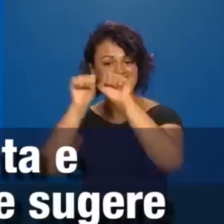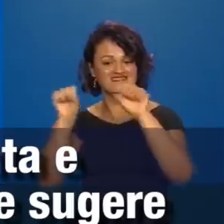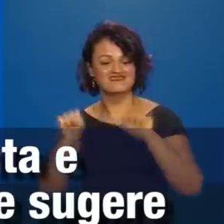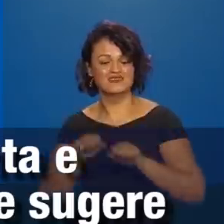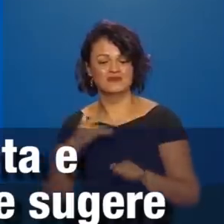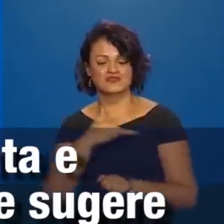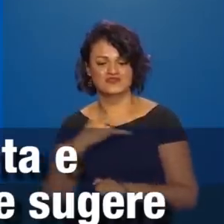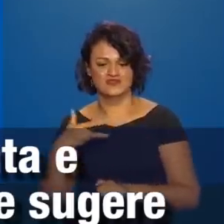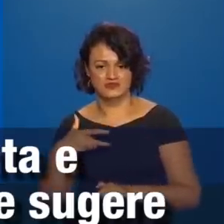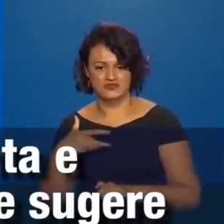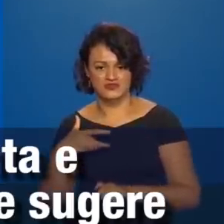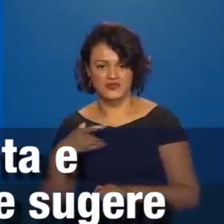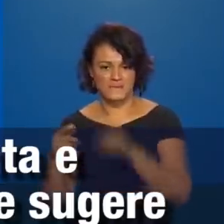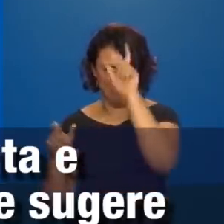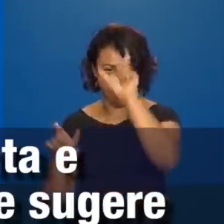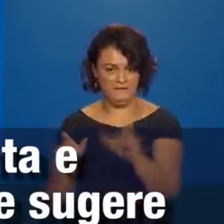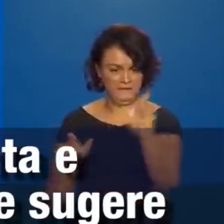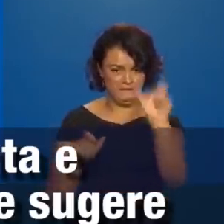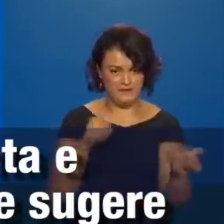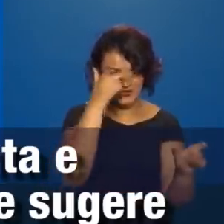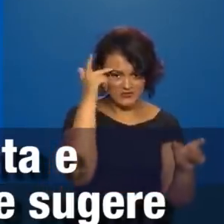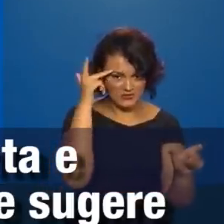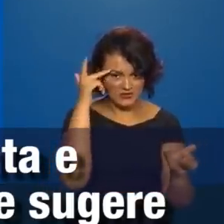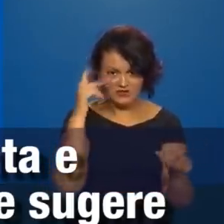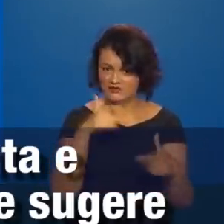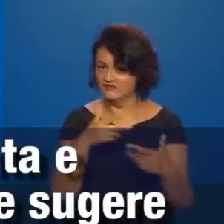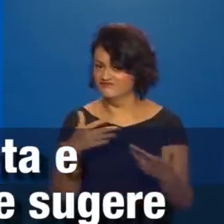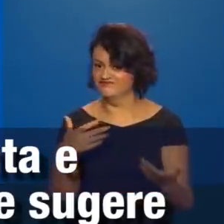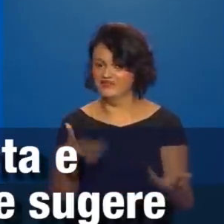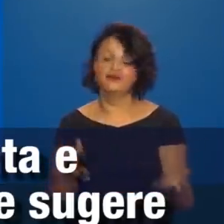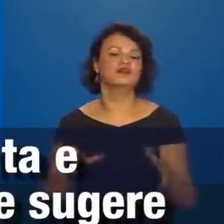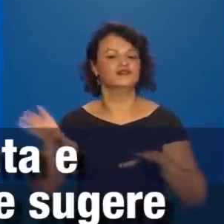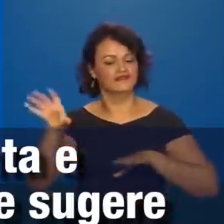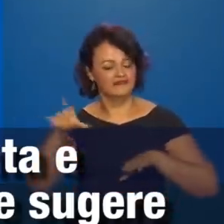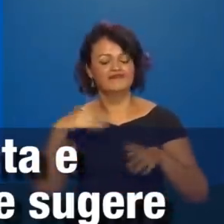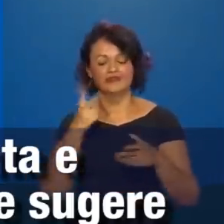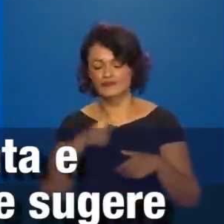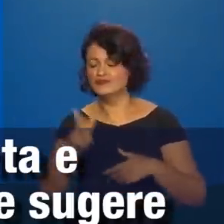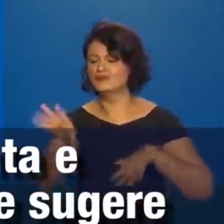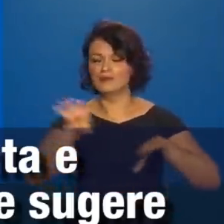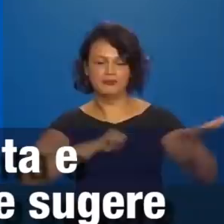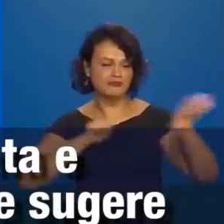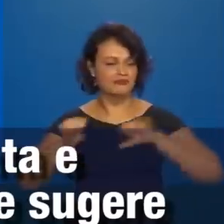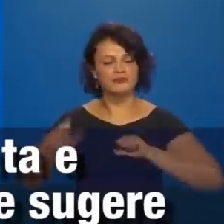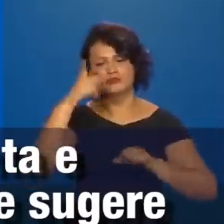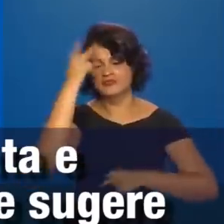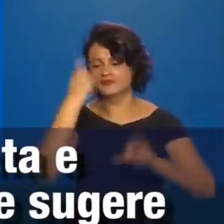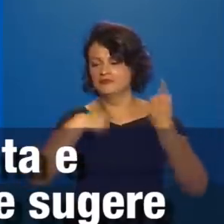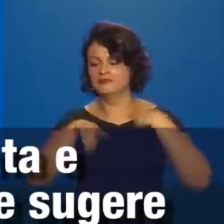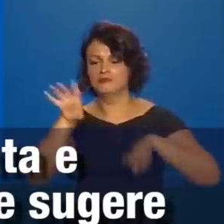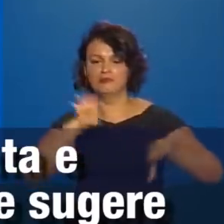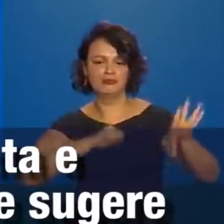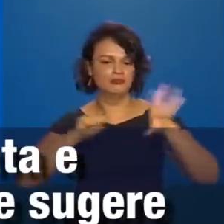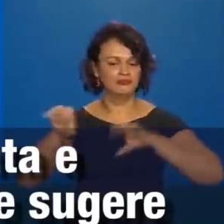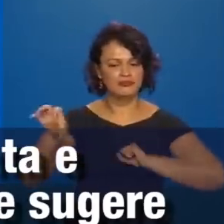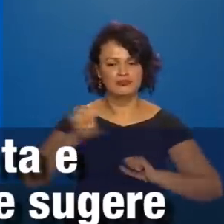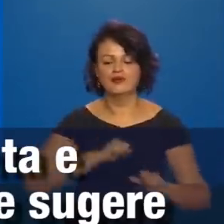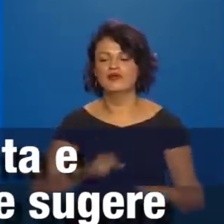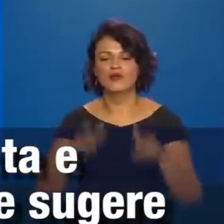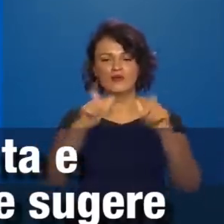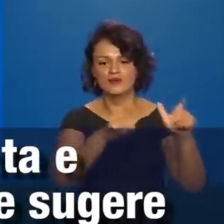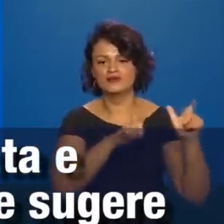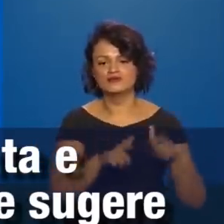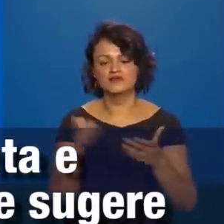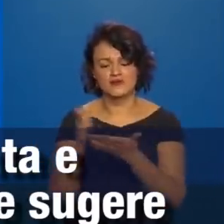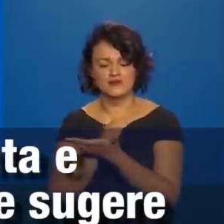saúde, não é a pessoa. A gente vai continuar tendo surtos agregados de casos localizados em